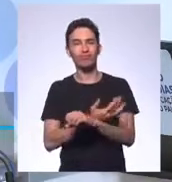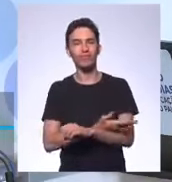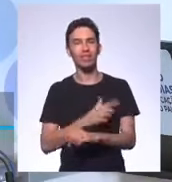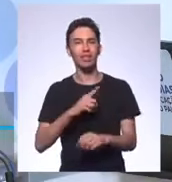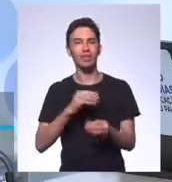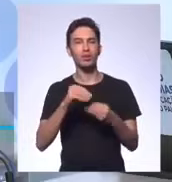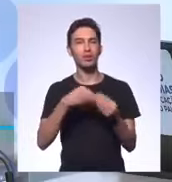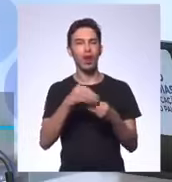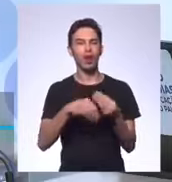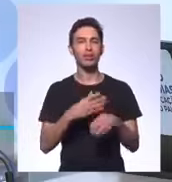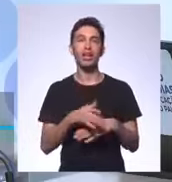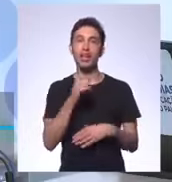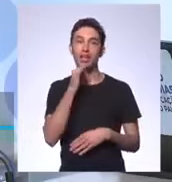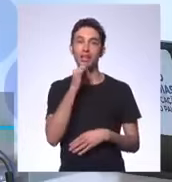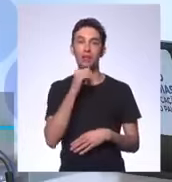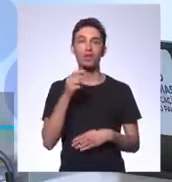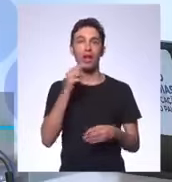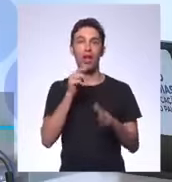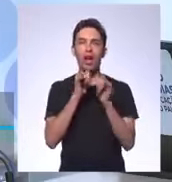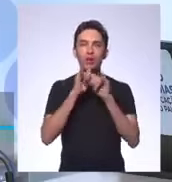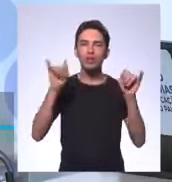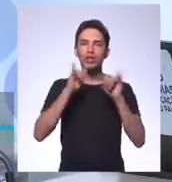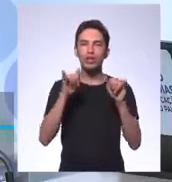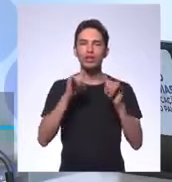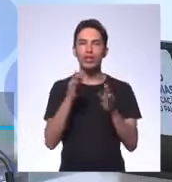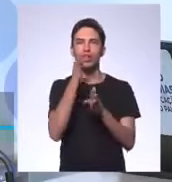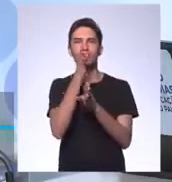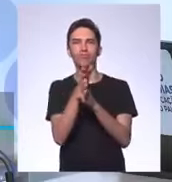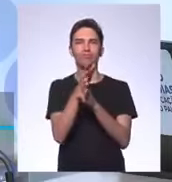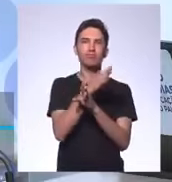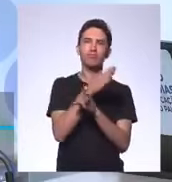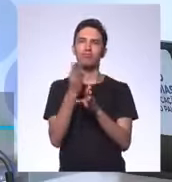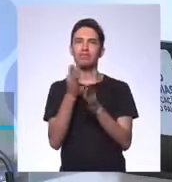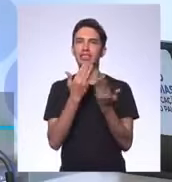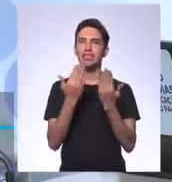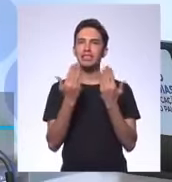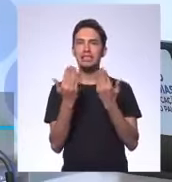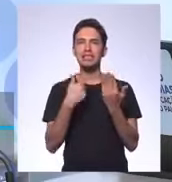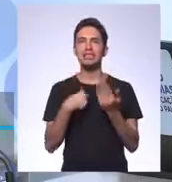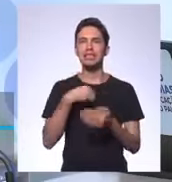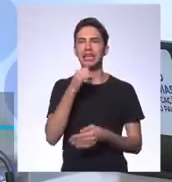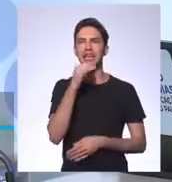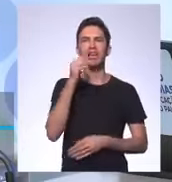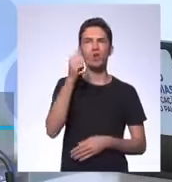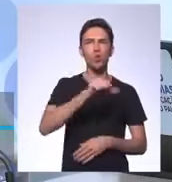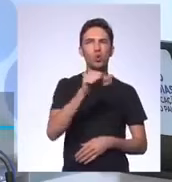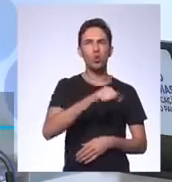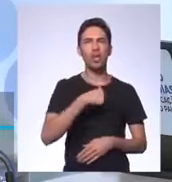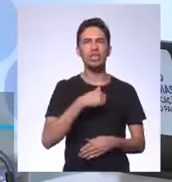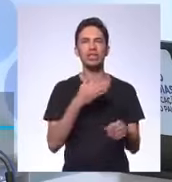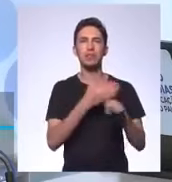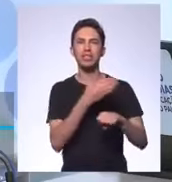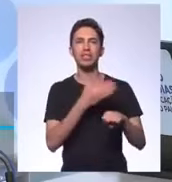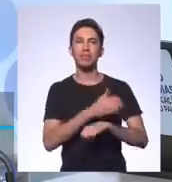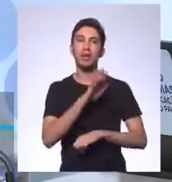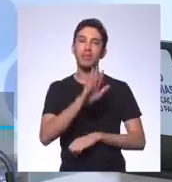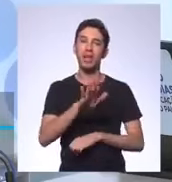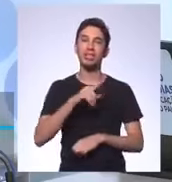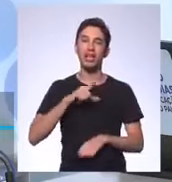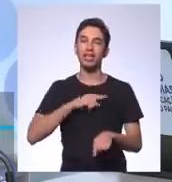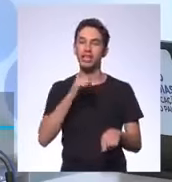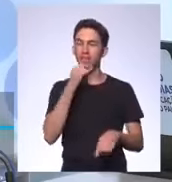na verdade, ficaria em cima do muro aí, certo? Ah, tudo bem, é ruim ainda a gente participar, mas daí põe